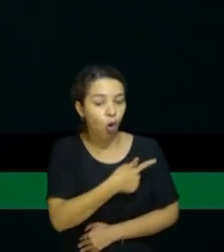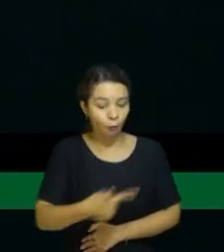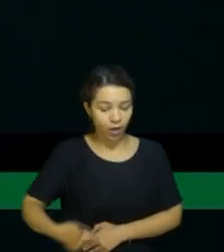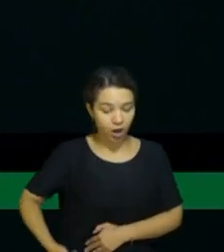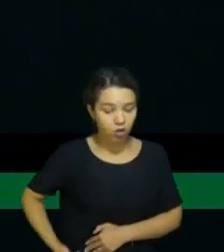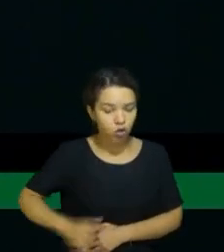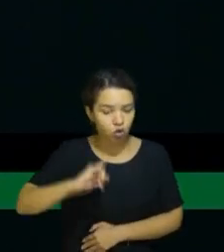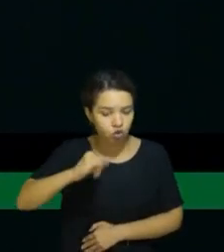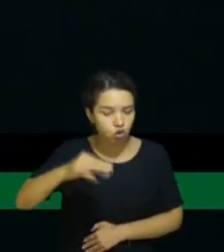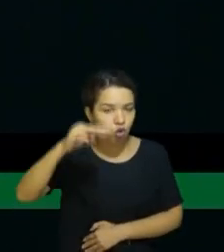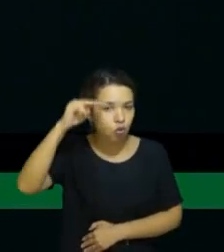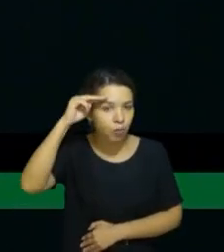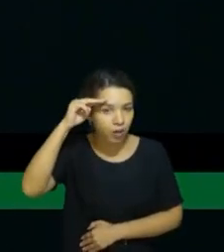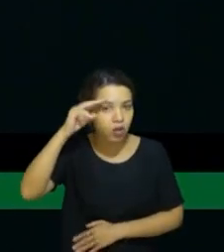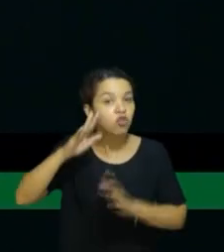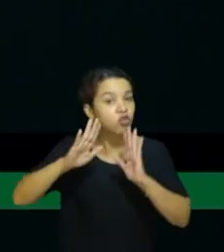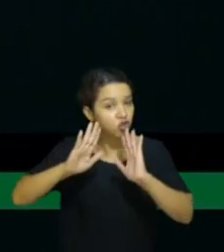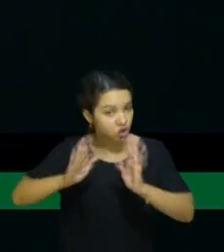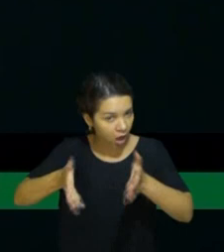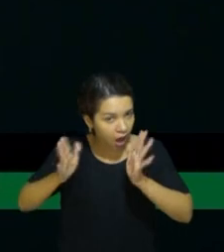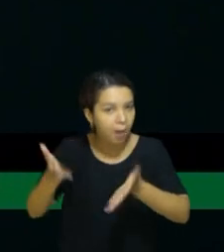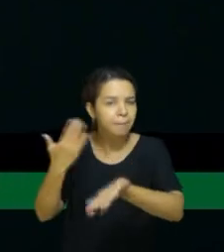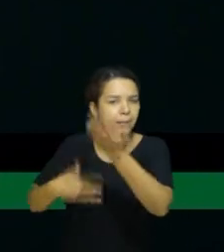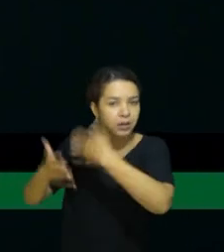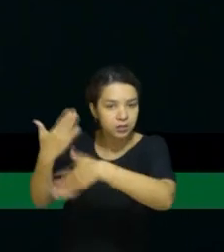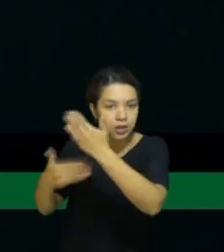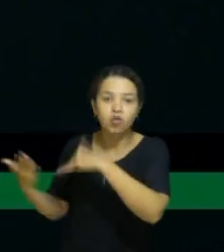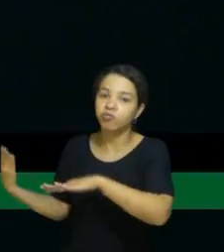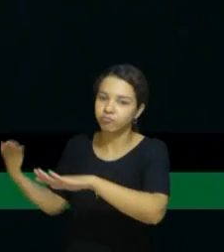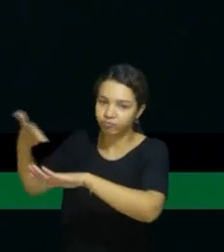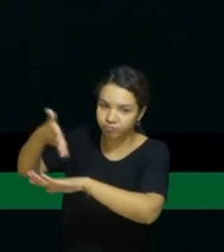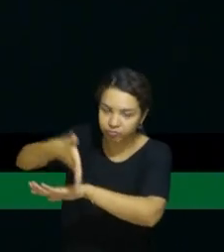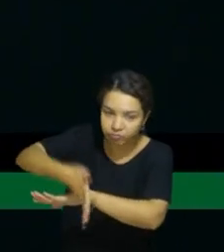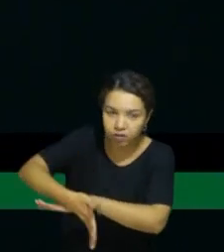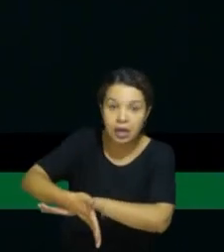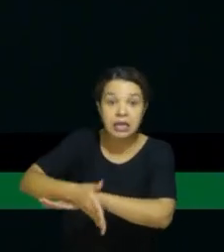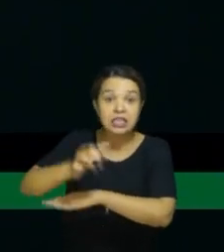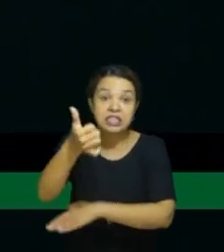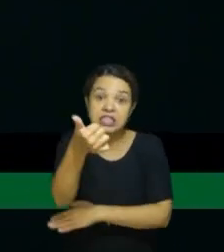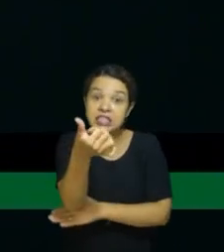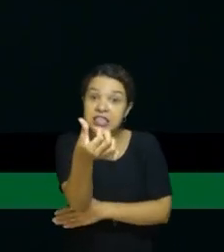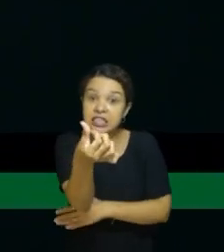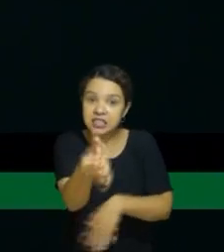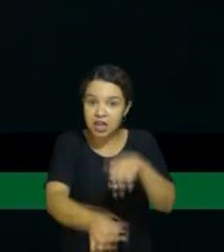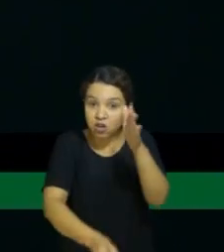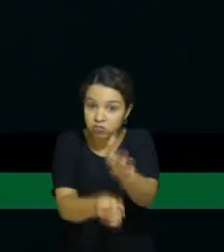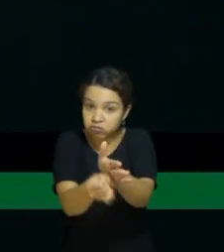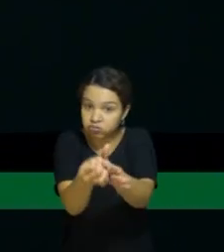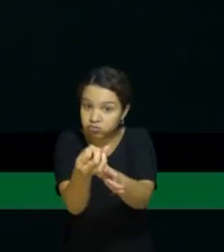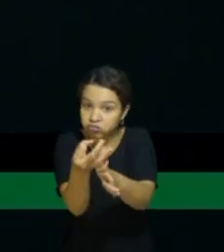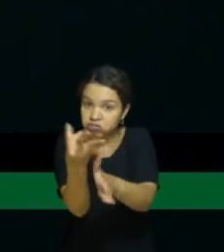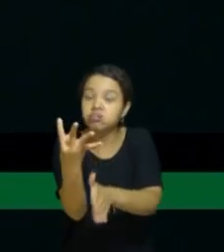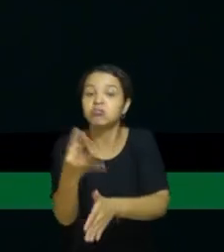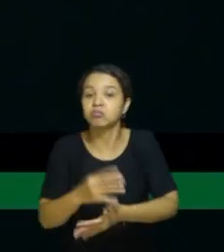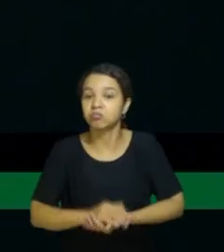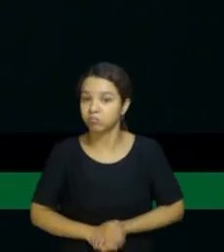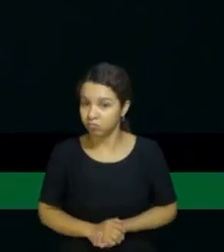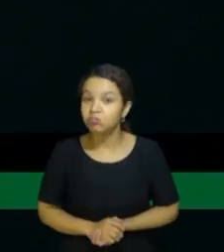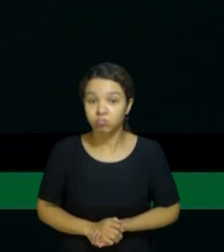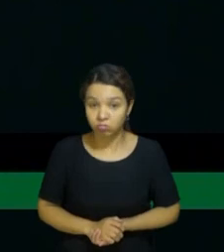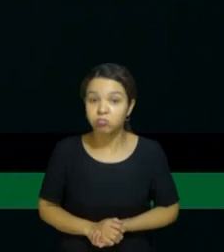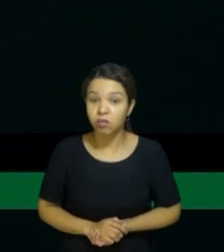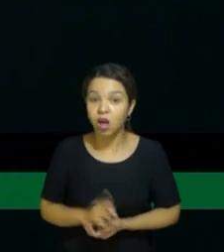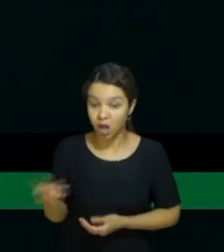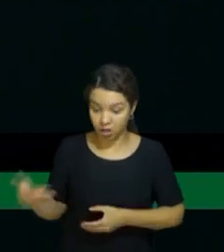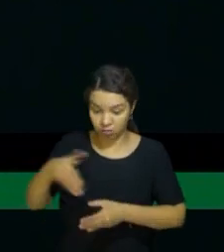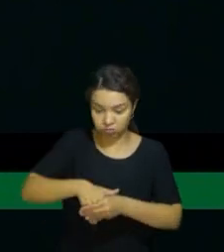aqui pastor de lei 16 vezes desde a posse 16